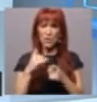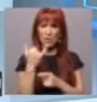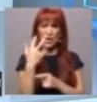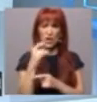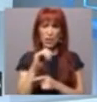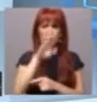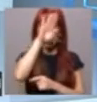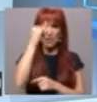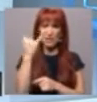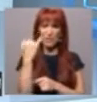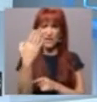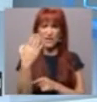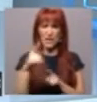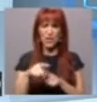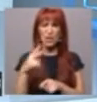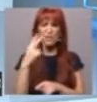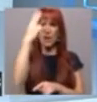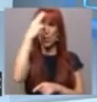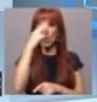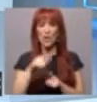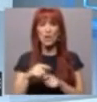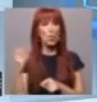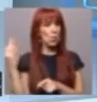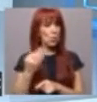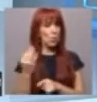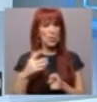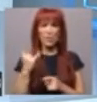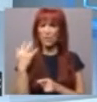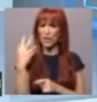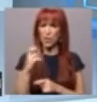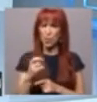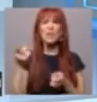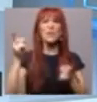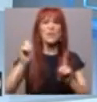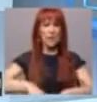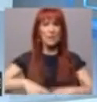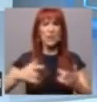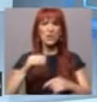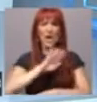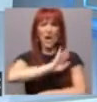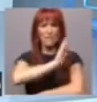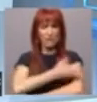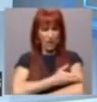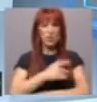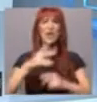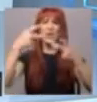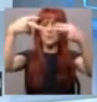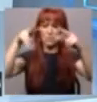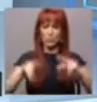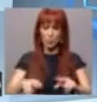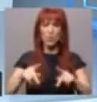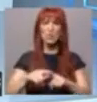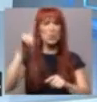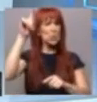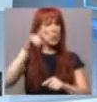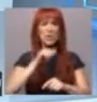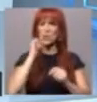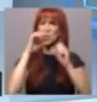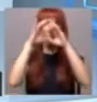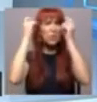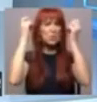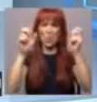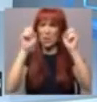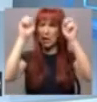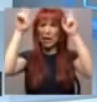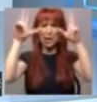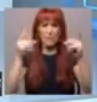para Braga, 27 graus para Viana do Castelo e para o Porto, 28 graus também para Aveiro. Na região centro, um dia com o céu pouco nublado ao